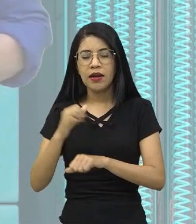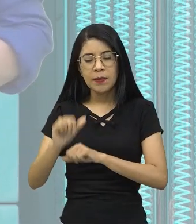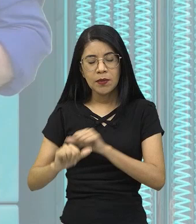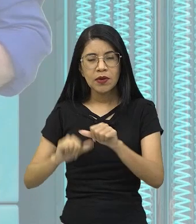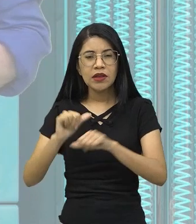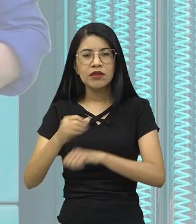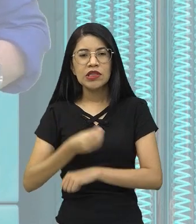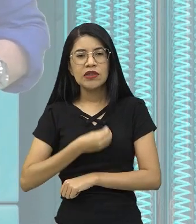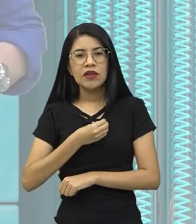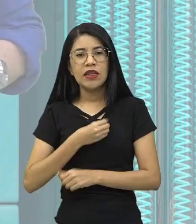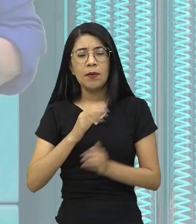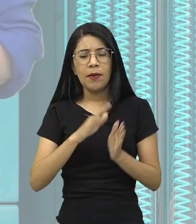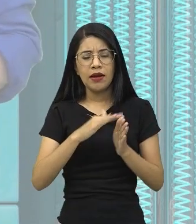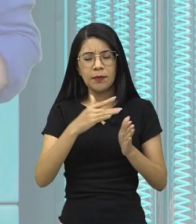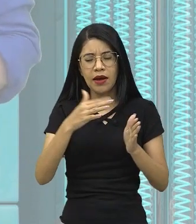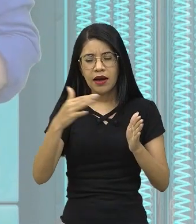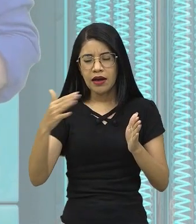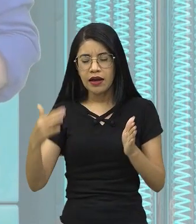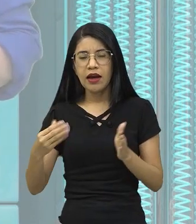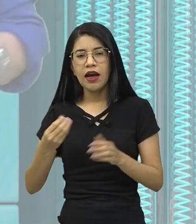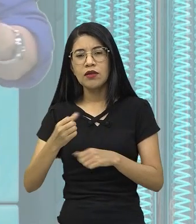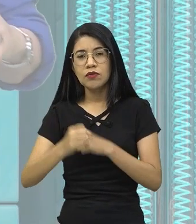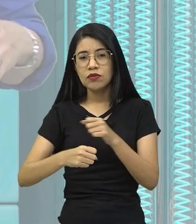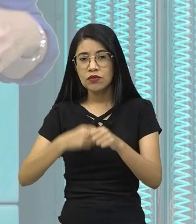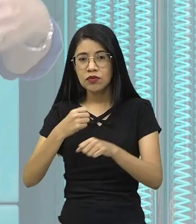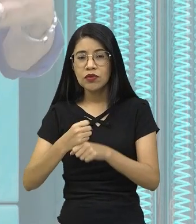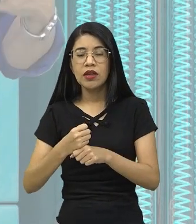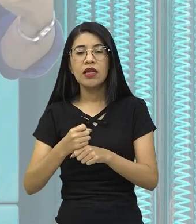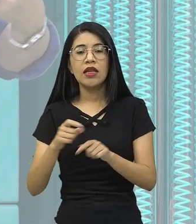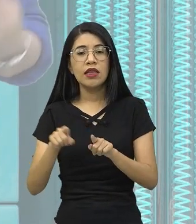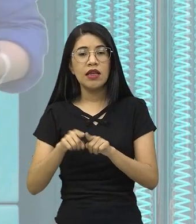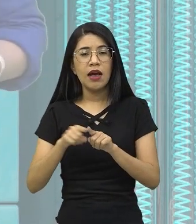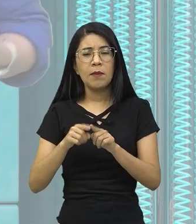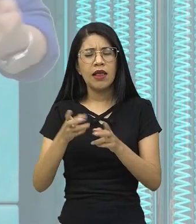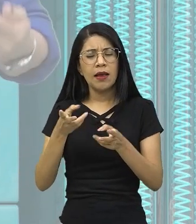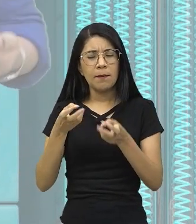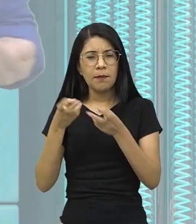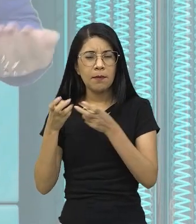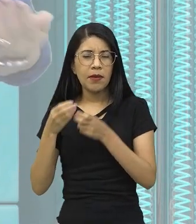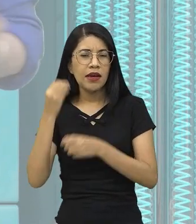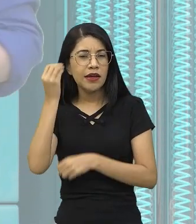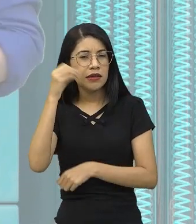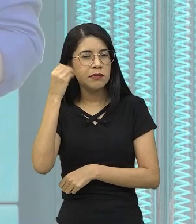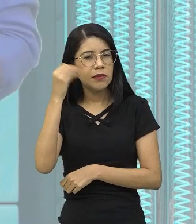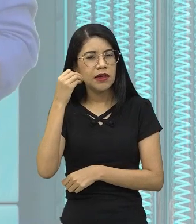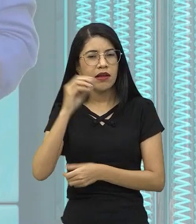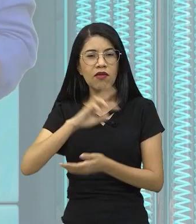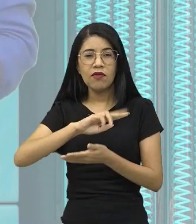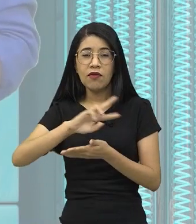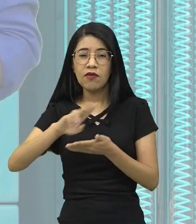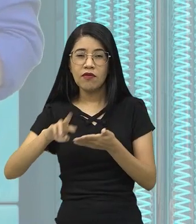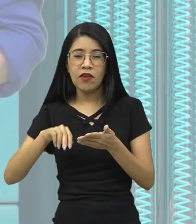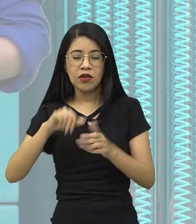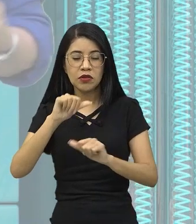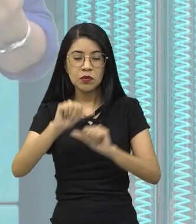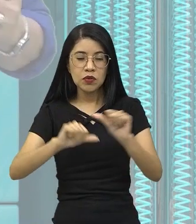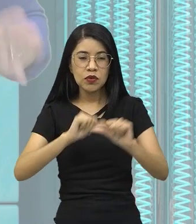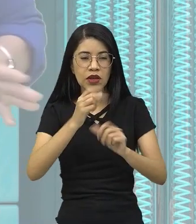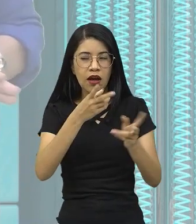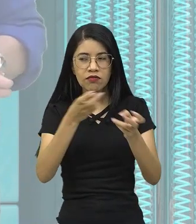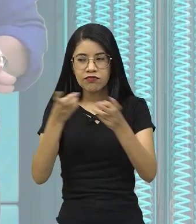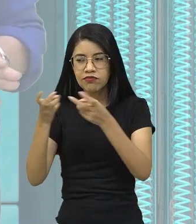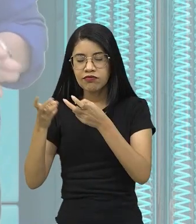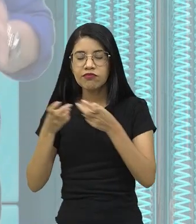passavam, Maria não apenas testemunhava, mas também experimentava as transformações ao seu redor. A